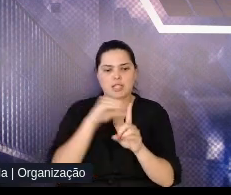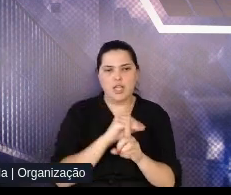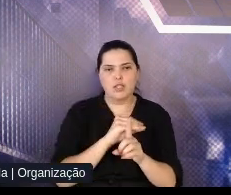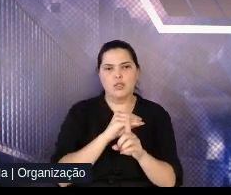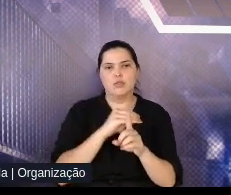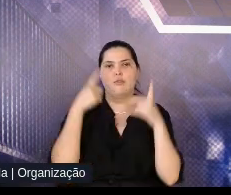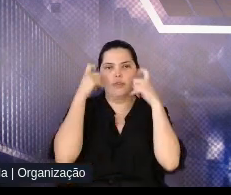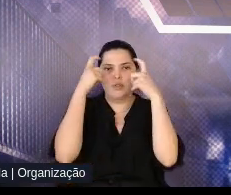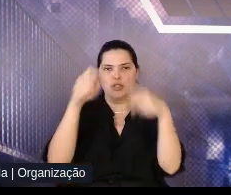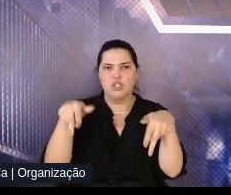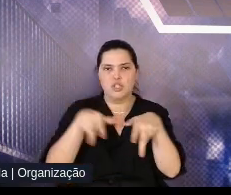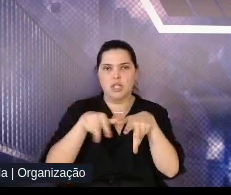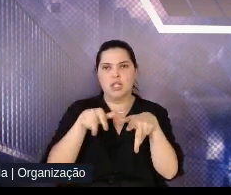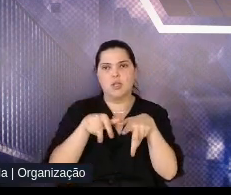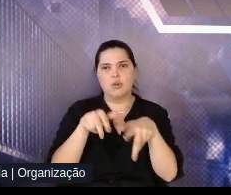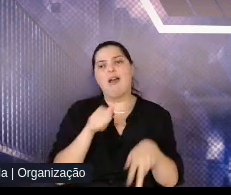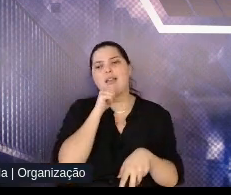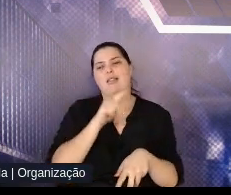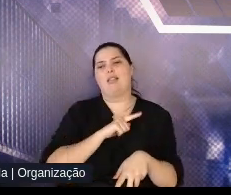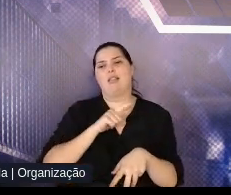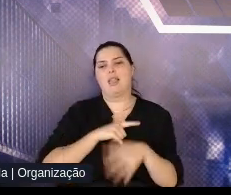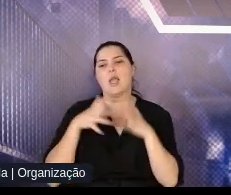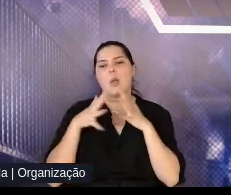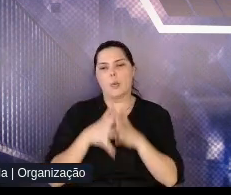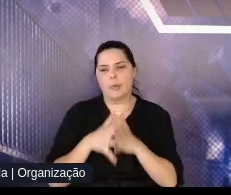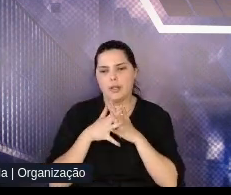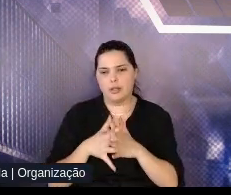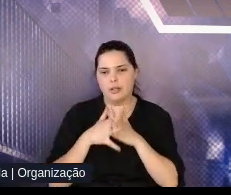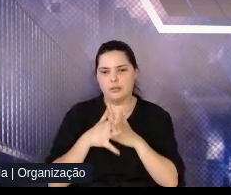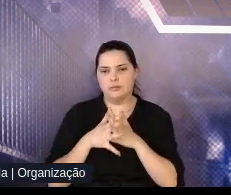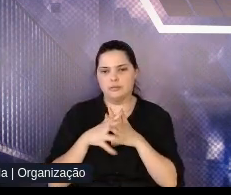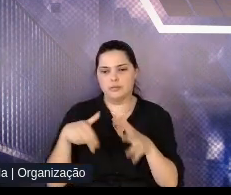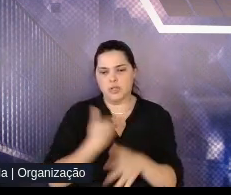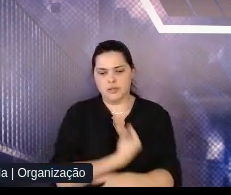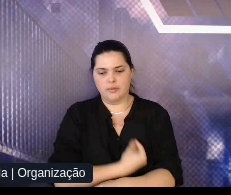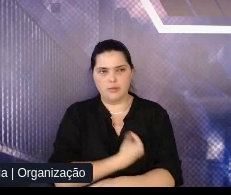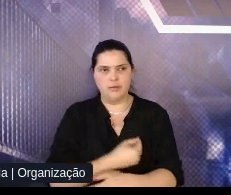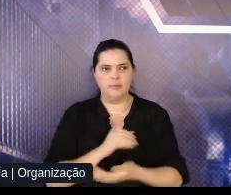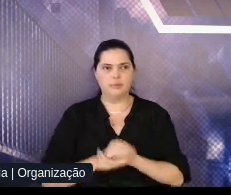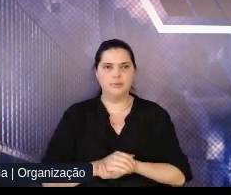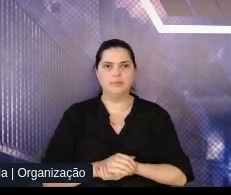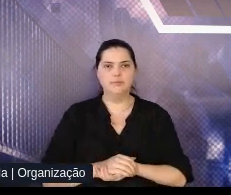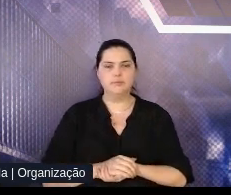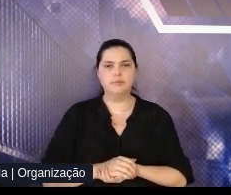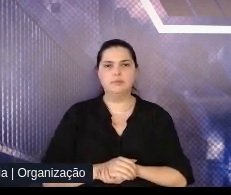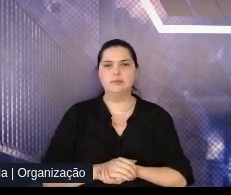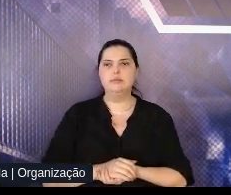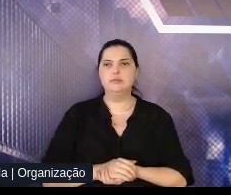violência de gênero, que ainda também é uma questão muito complicada que a gente vivencia.